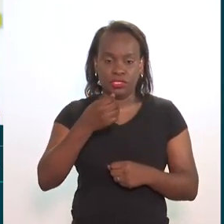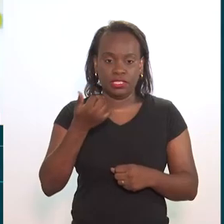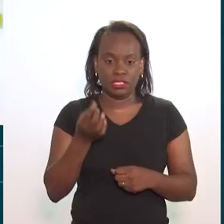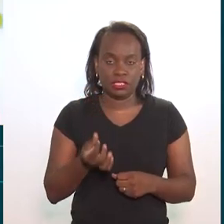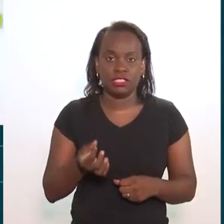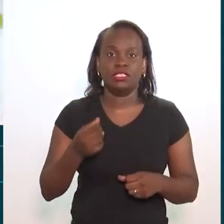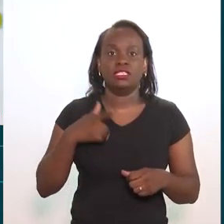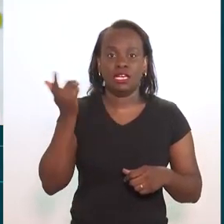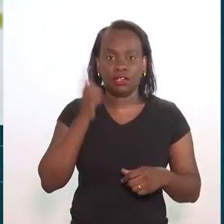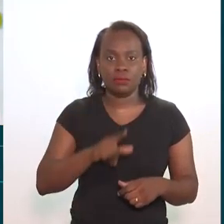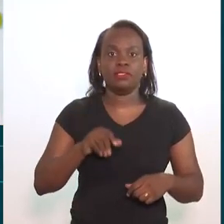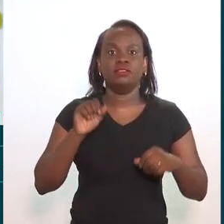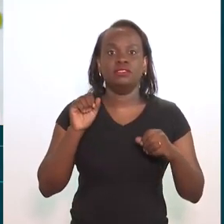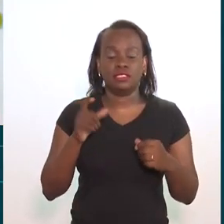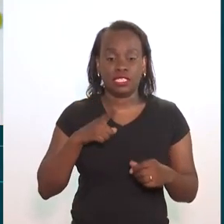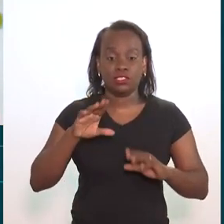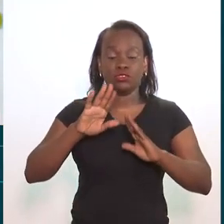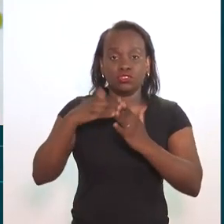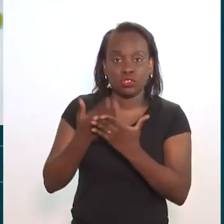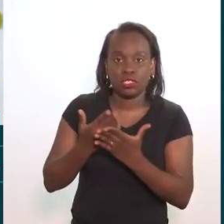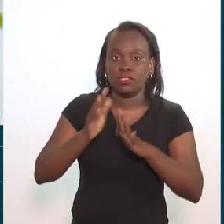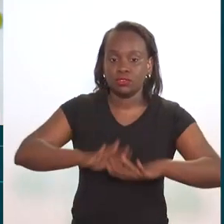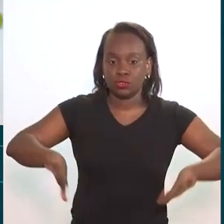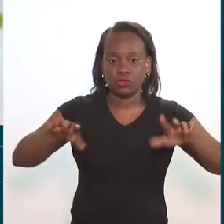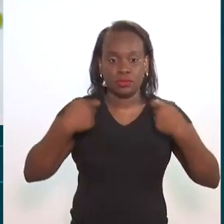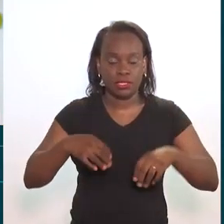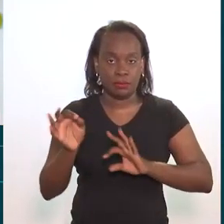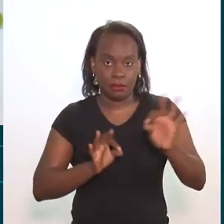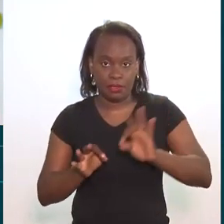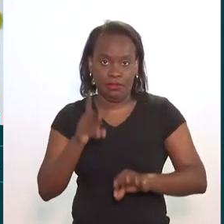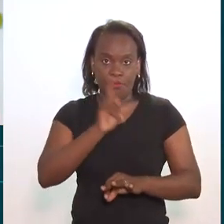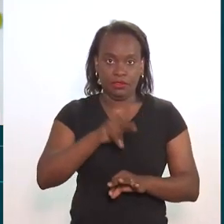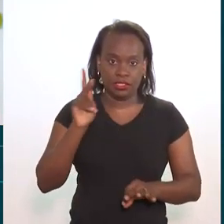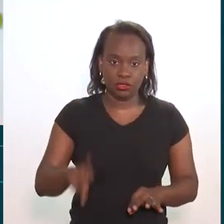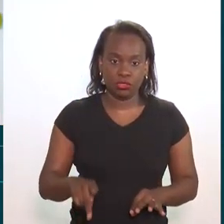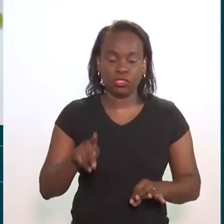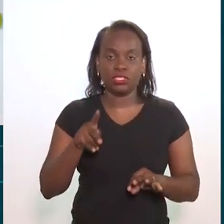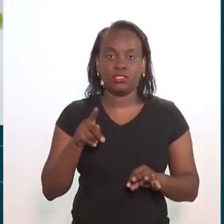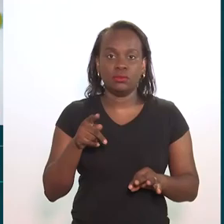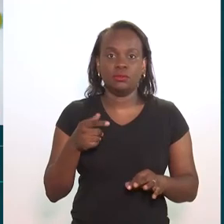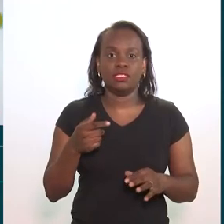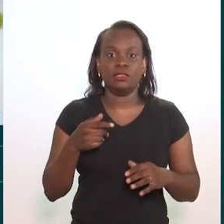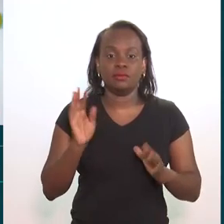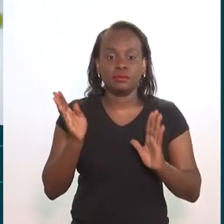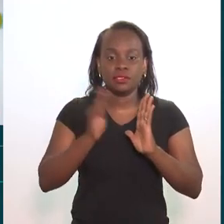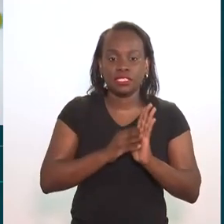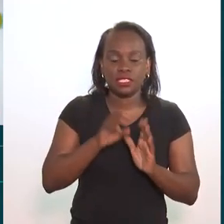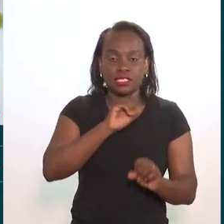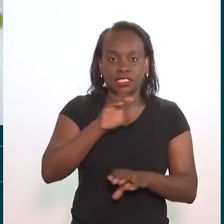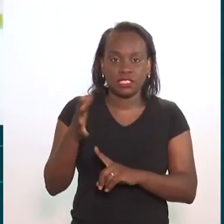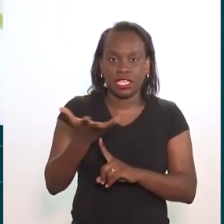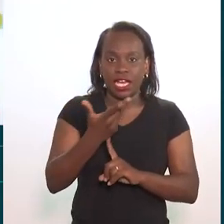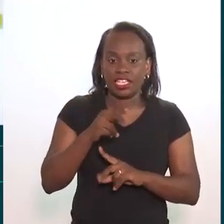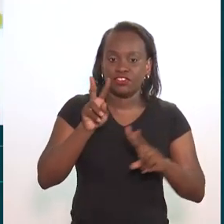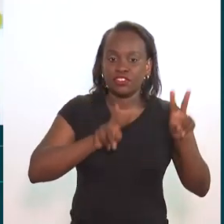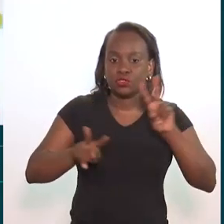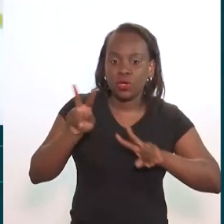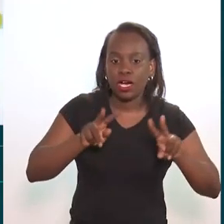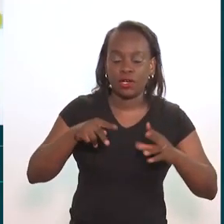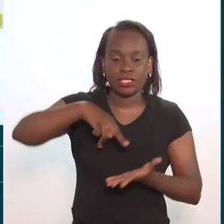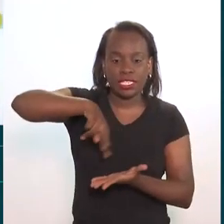13.268/2016, né, que garante que todas as escolas devem preparar seus professores e implantar o ensino das artes